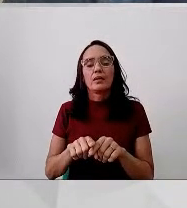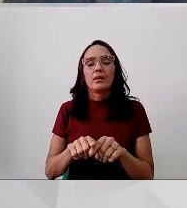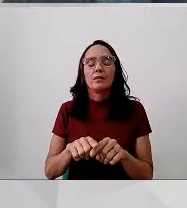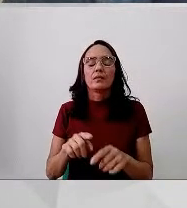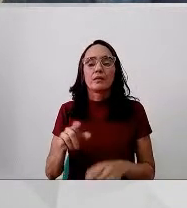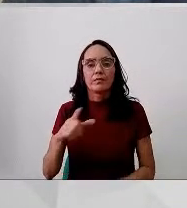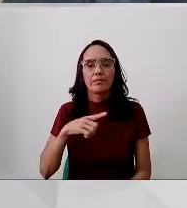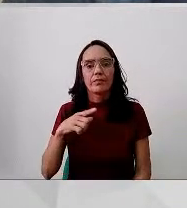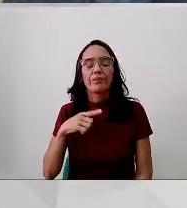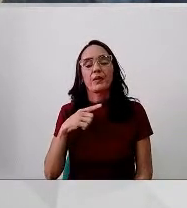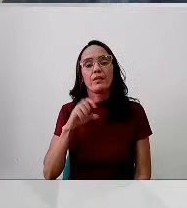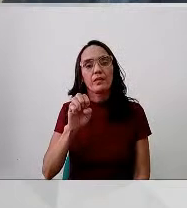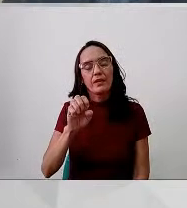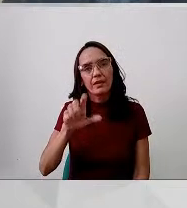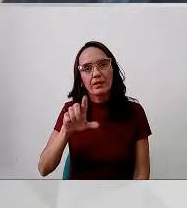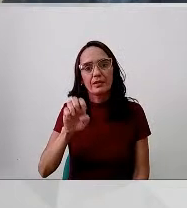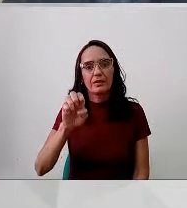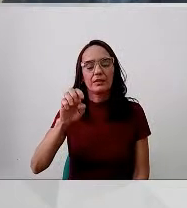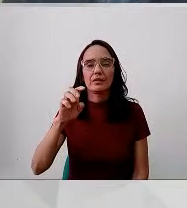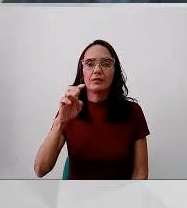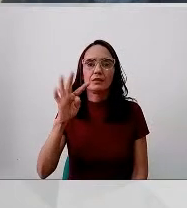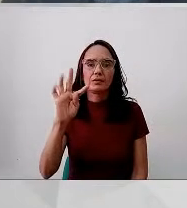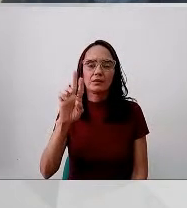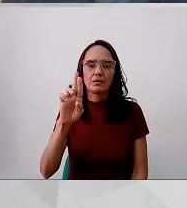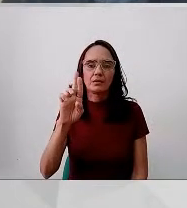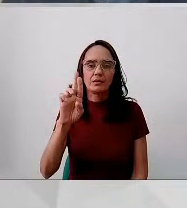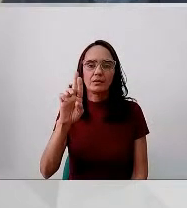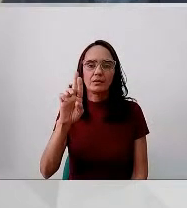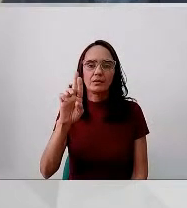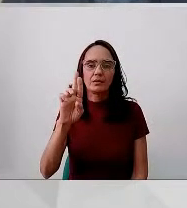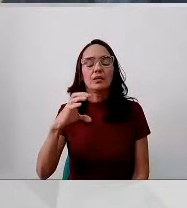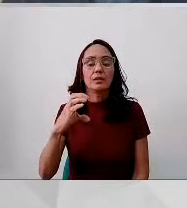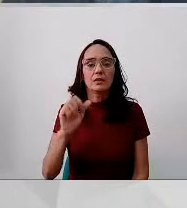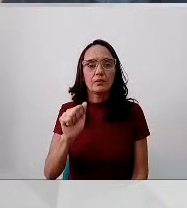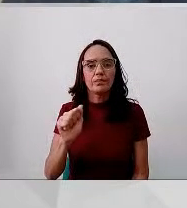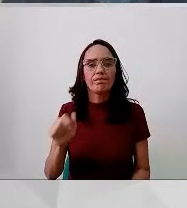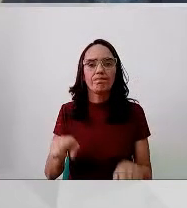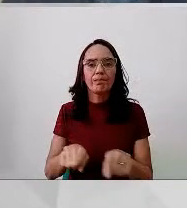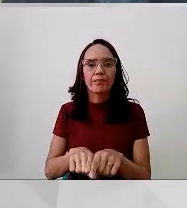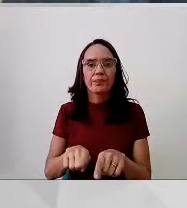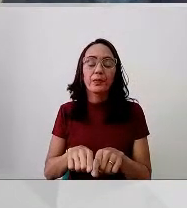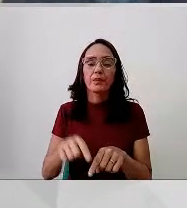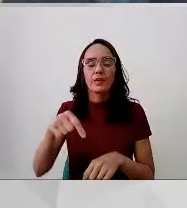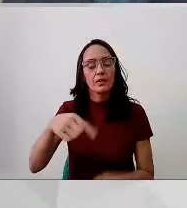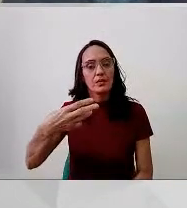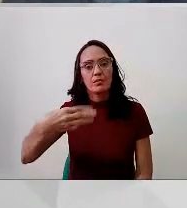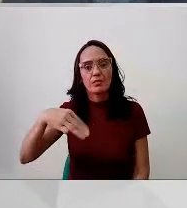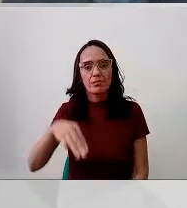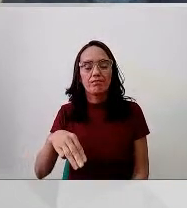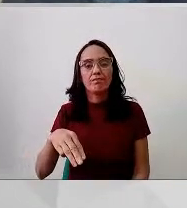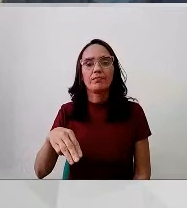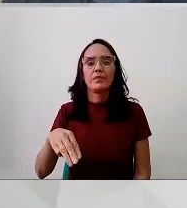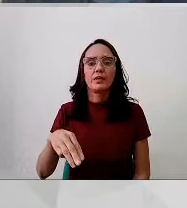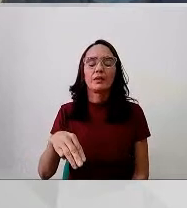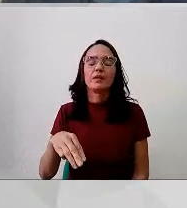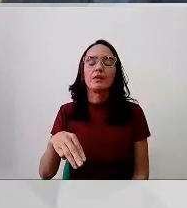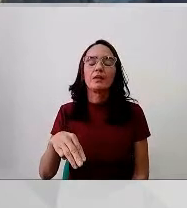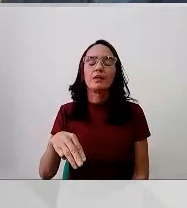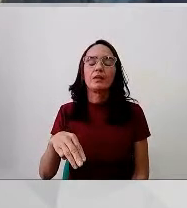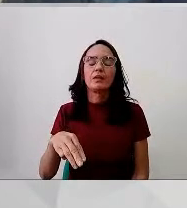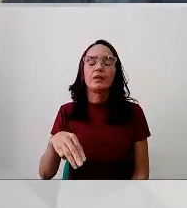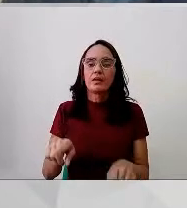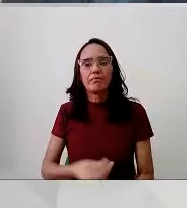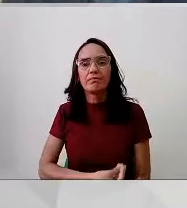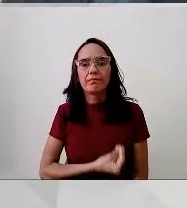os rapazes, né, as moças aí do IF do Maranhão nunca viram isso, então são